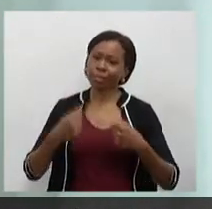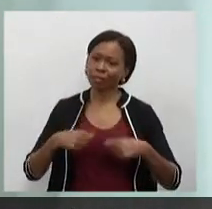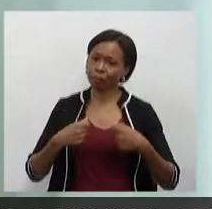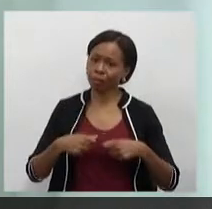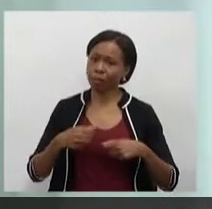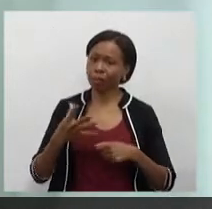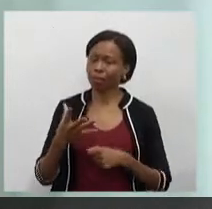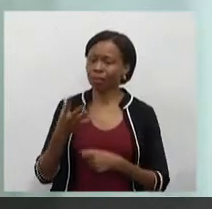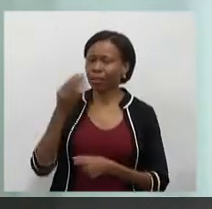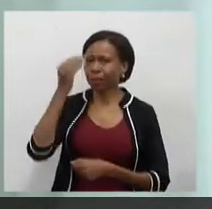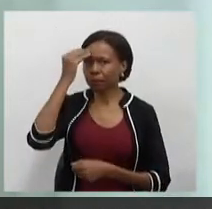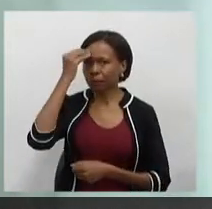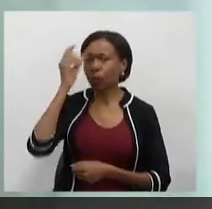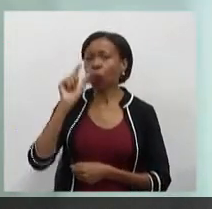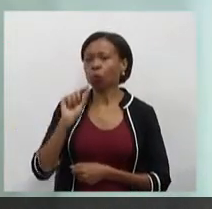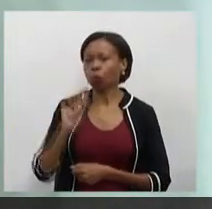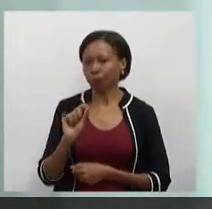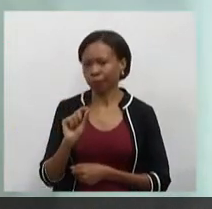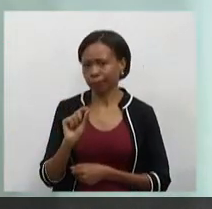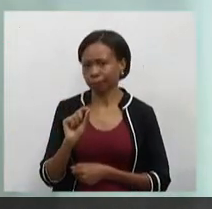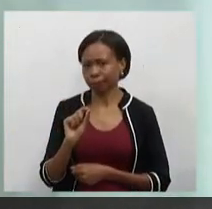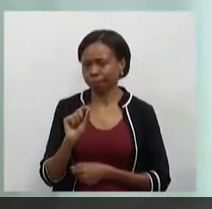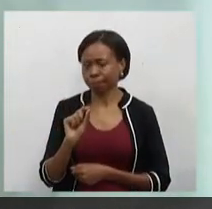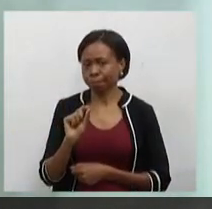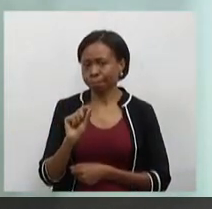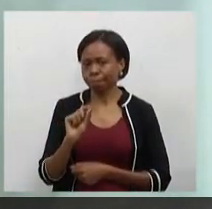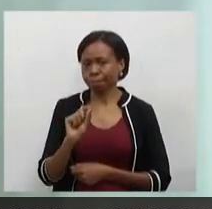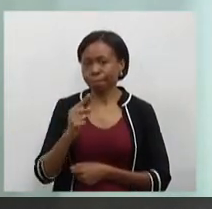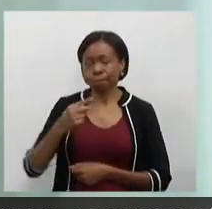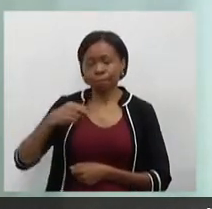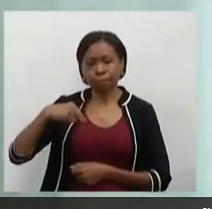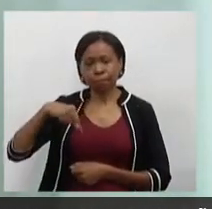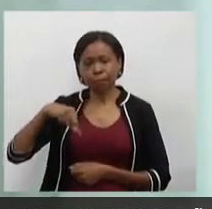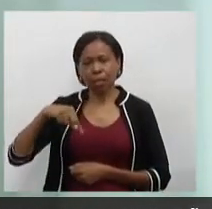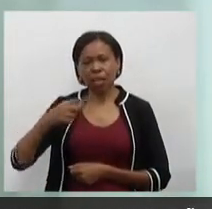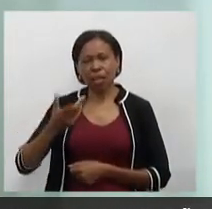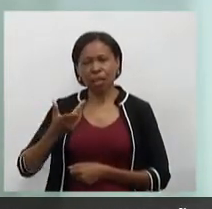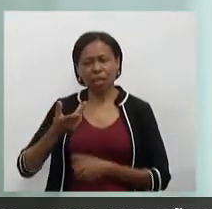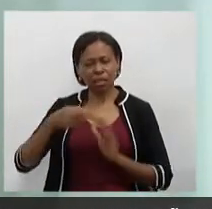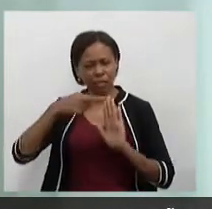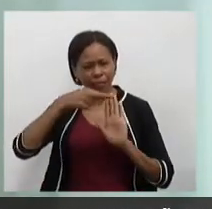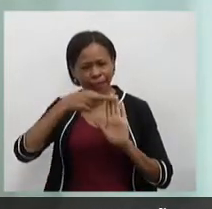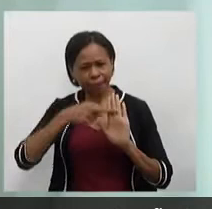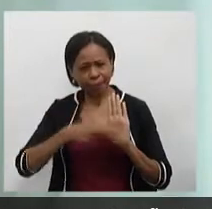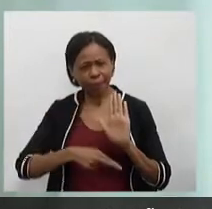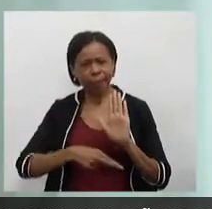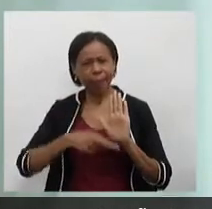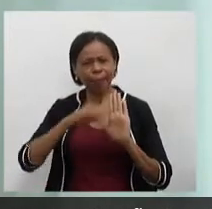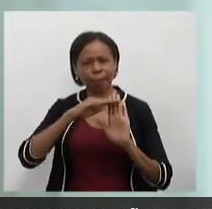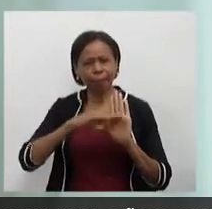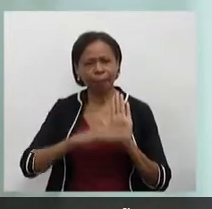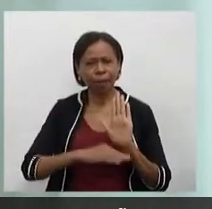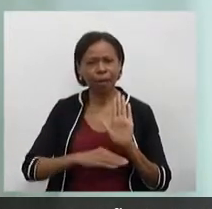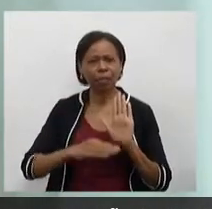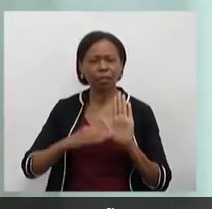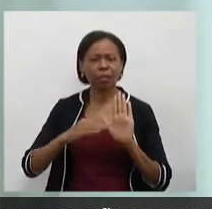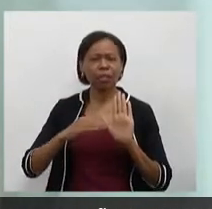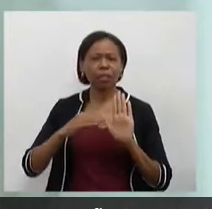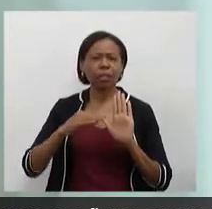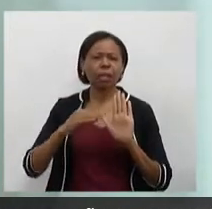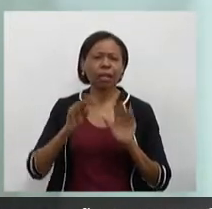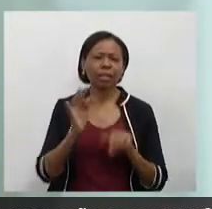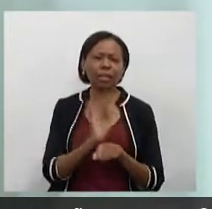que nós estamos... essas notas técnicas que estão descendo do Ministério da Saúde, embora a gente tenha um